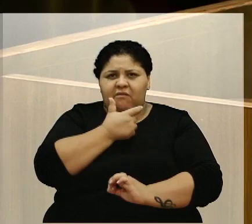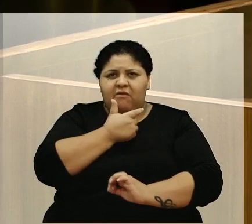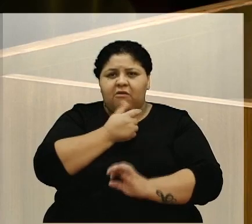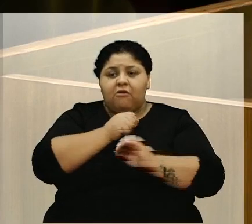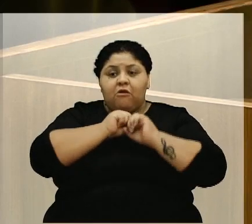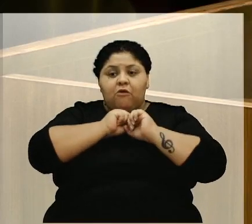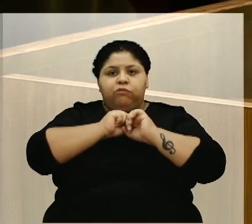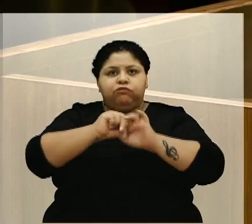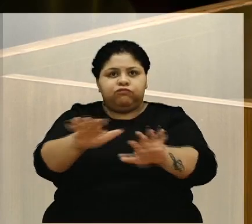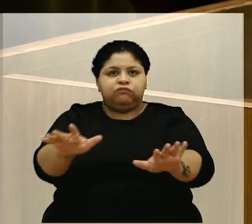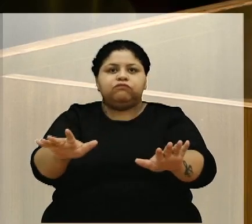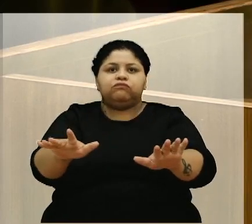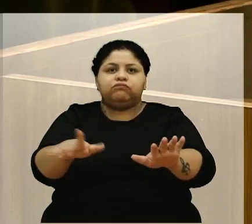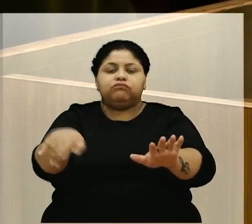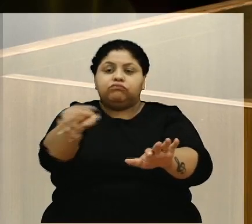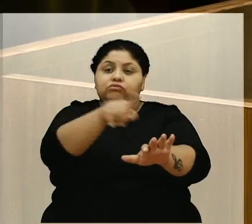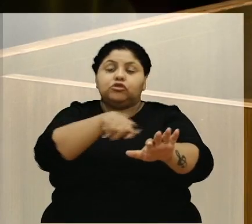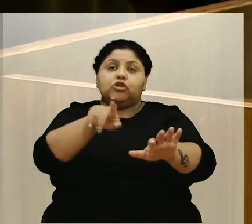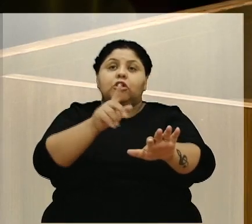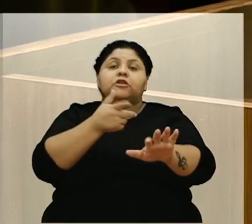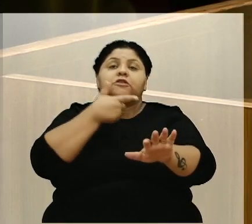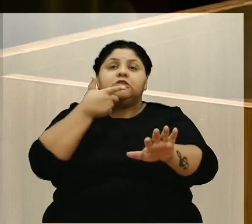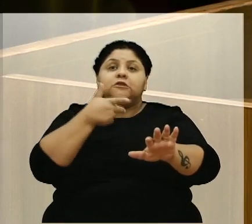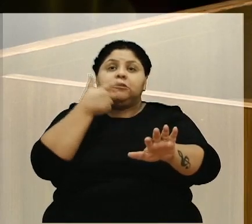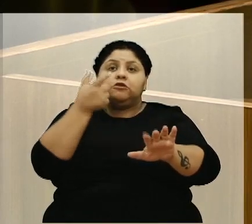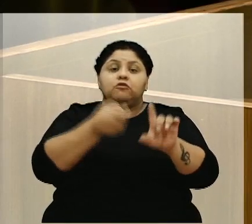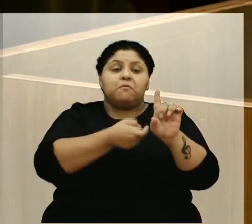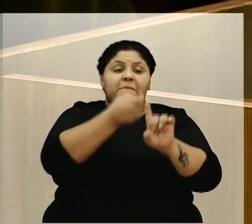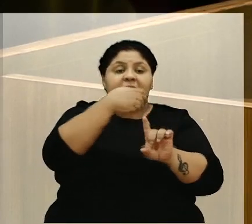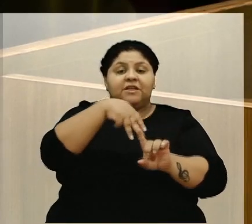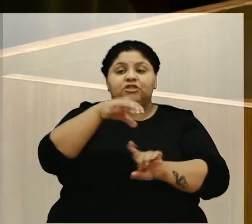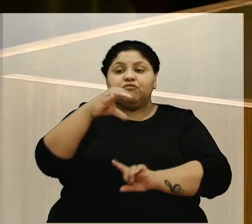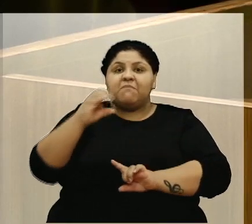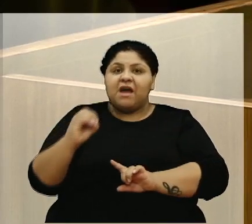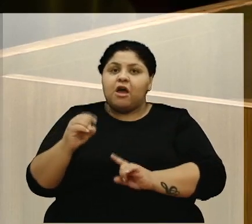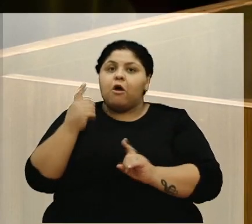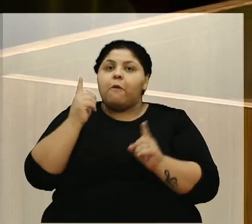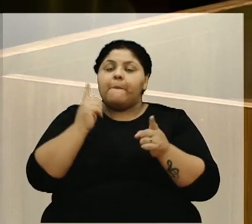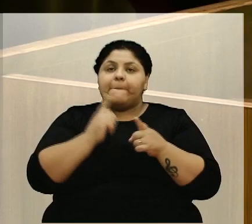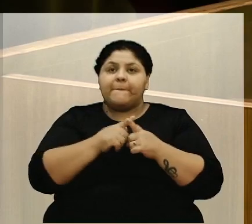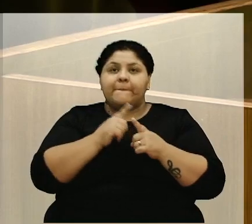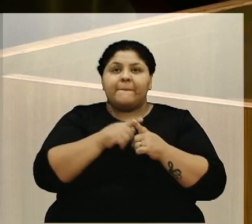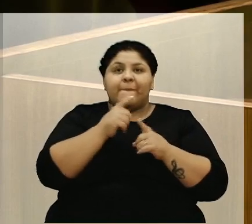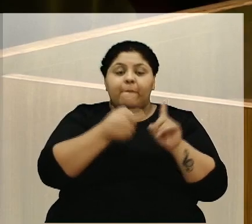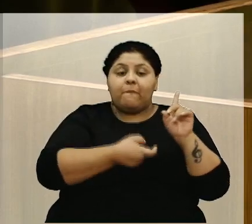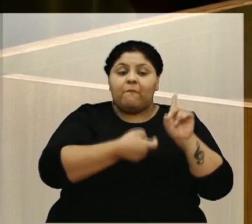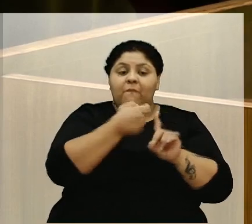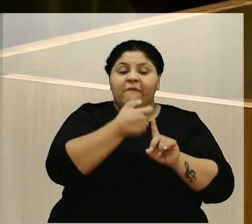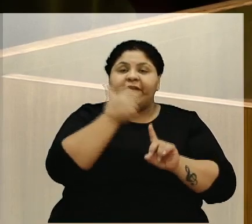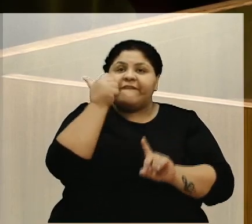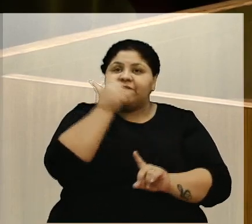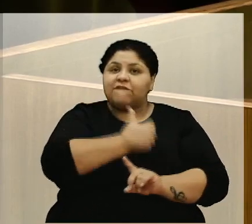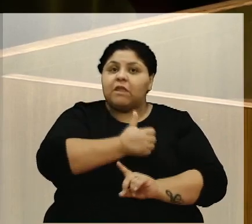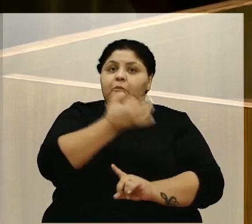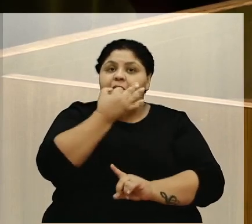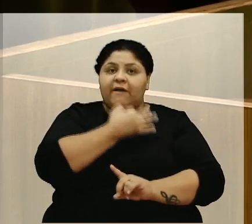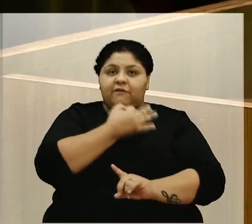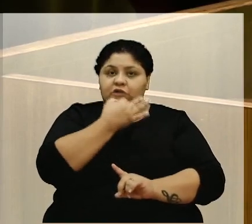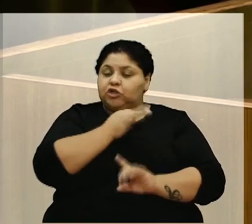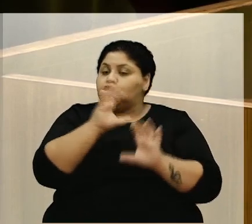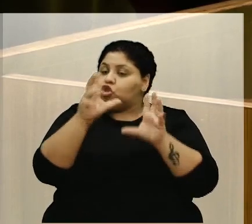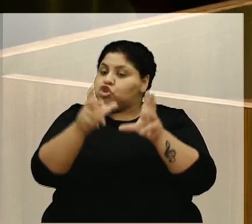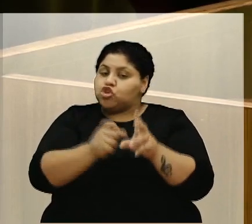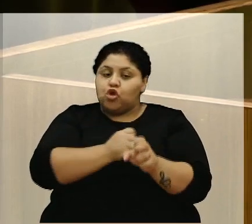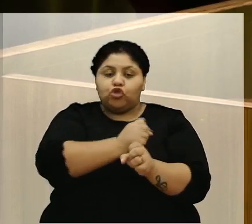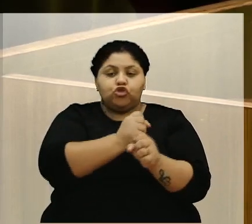estender. Nós estávamos falando no mês de maio, porque é um mês da mulher caxiense. Todos os